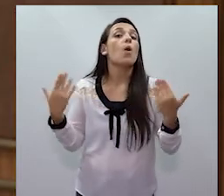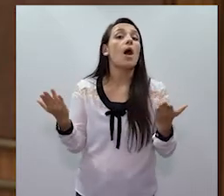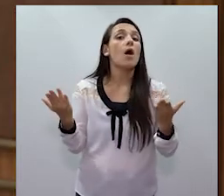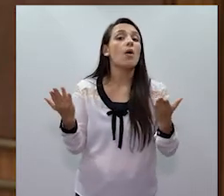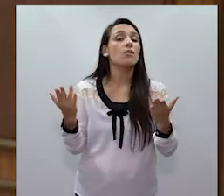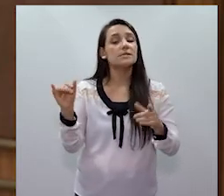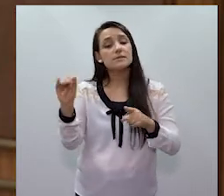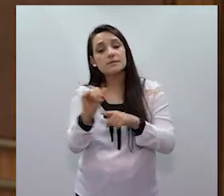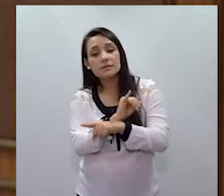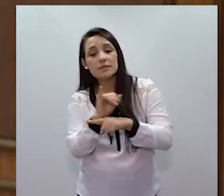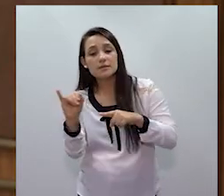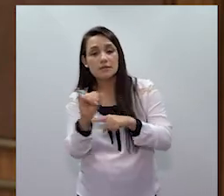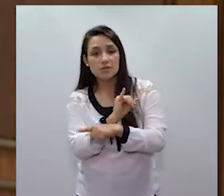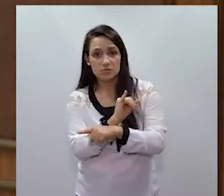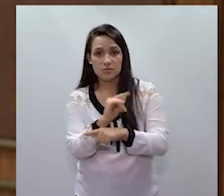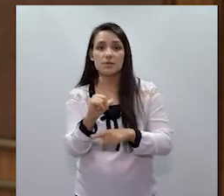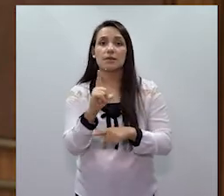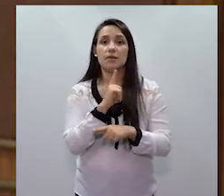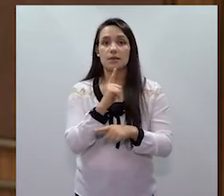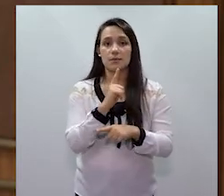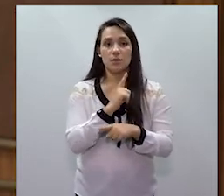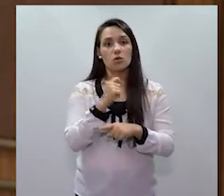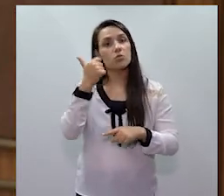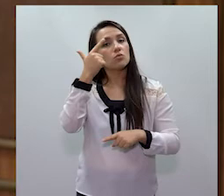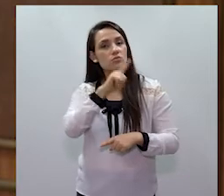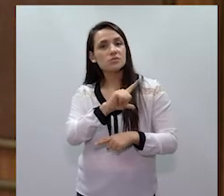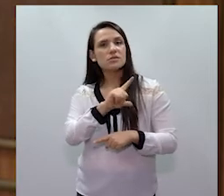os procedimentos adotados para